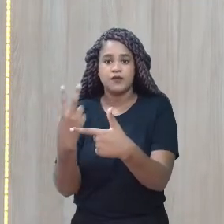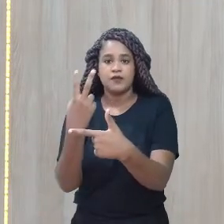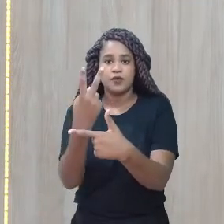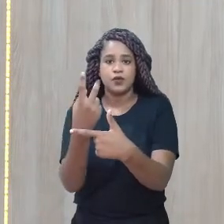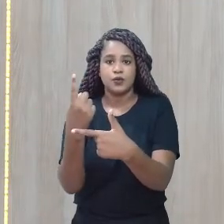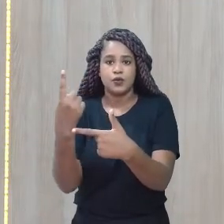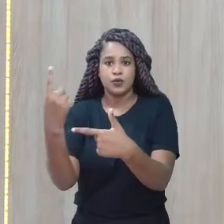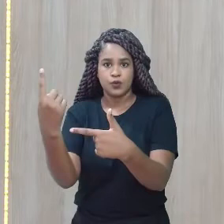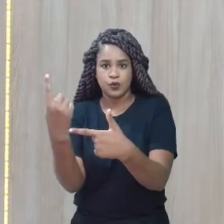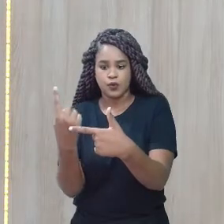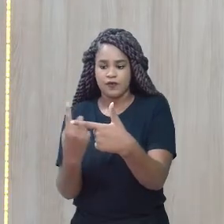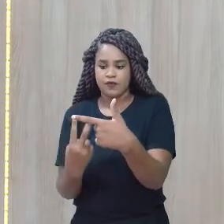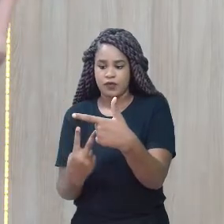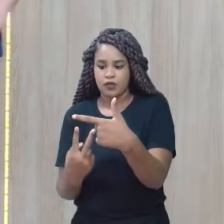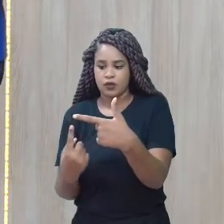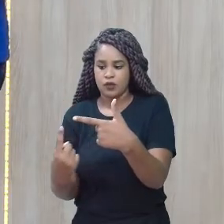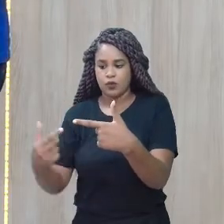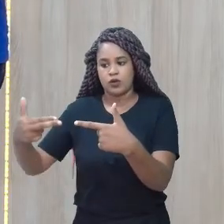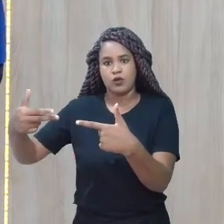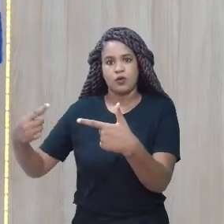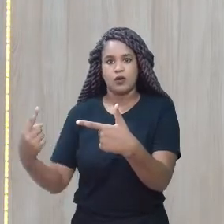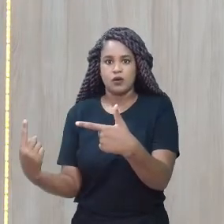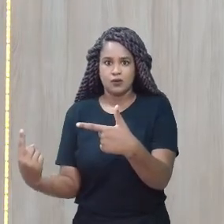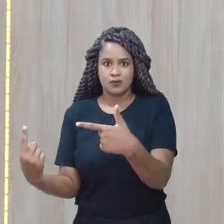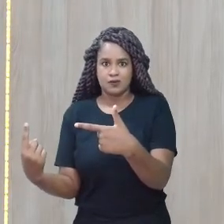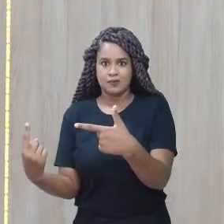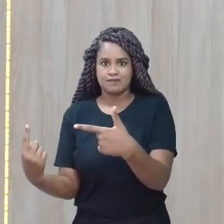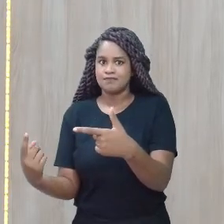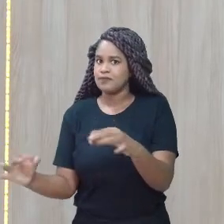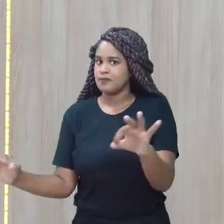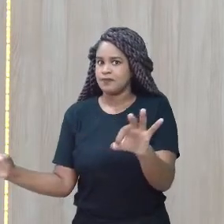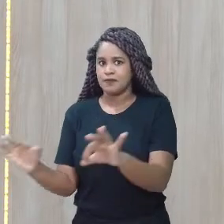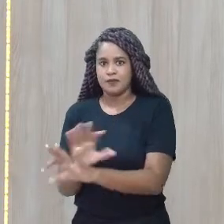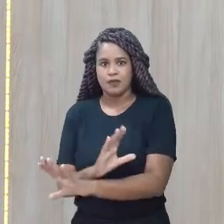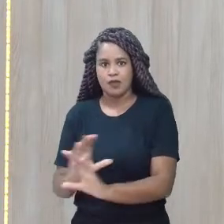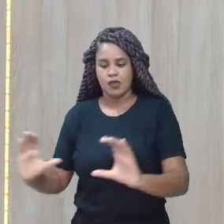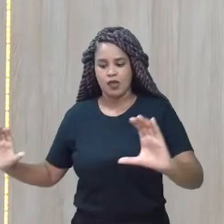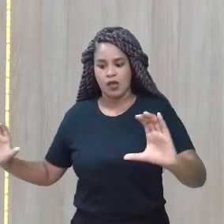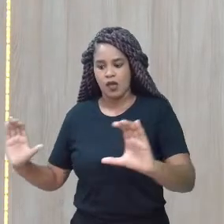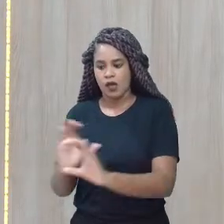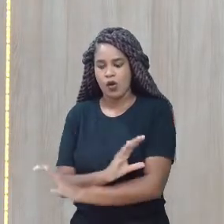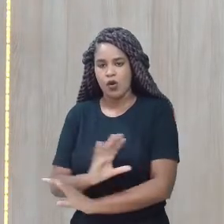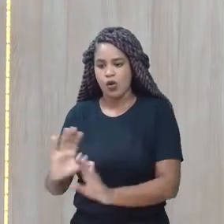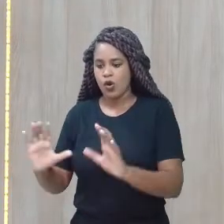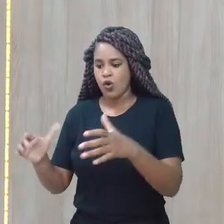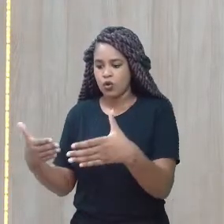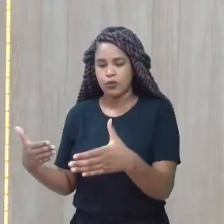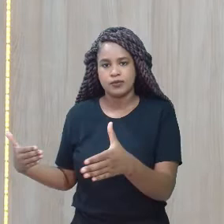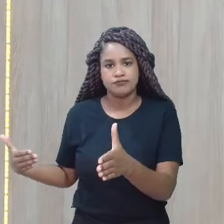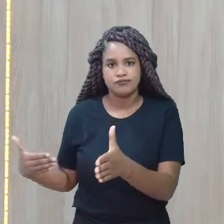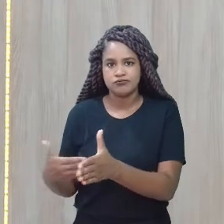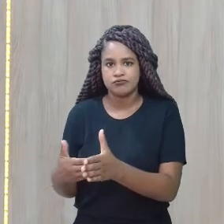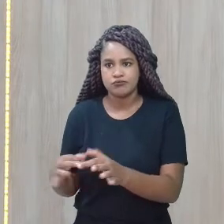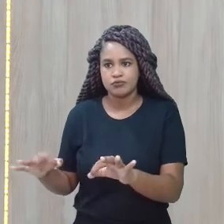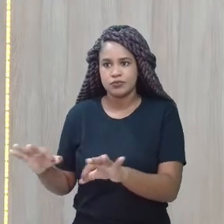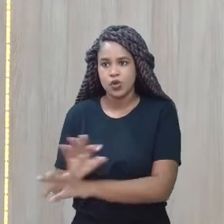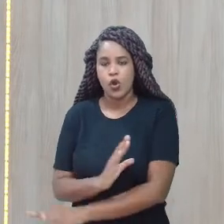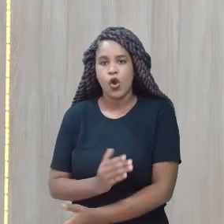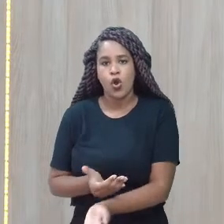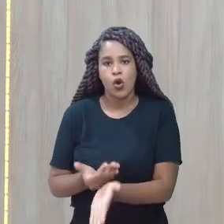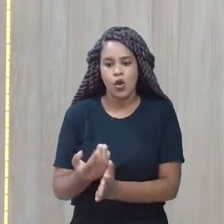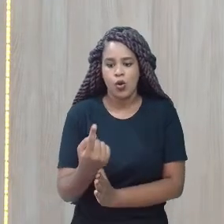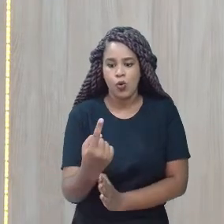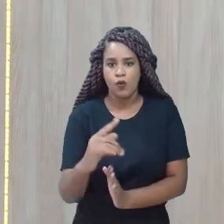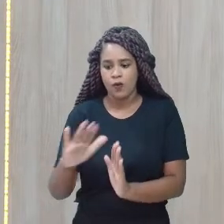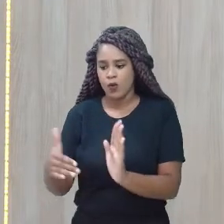para 21 vai dar o próprio 1. Então, a gente aí conseguiu fechar esse conjunto, né? Um conjunto finito, começa no 1